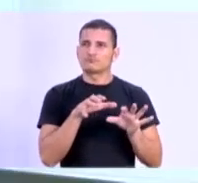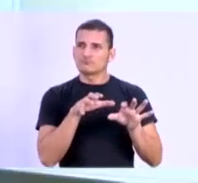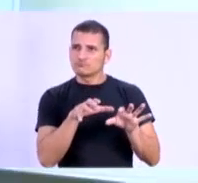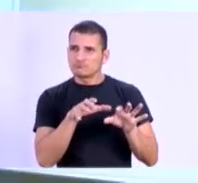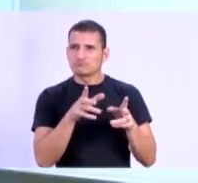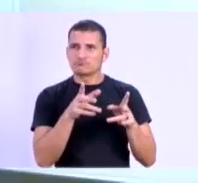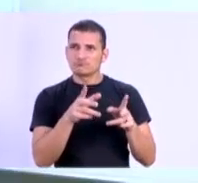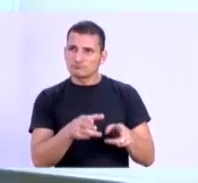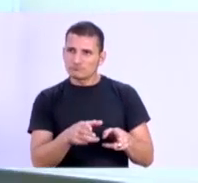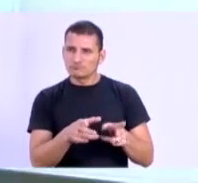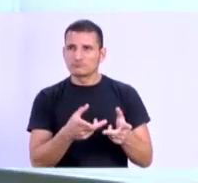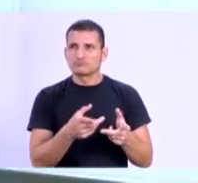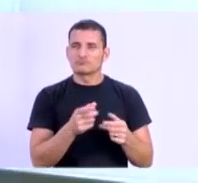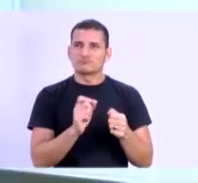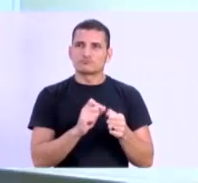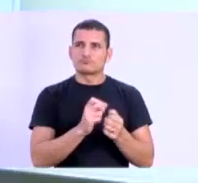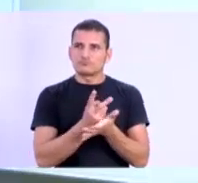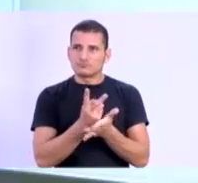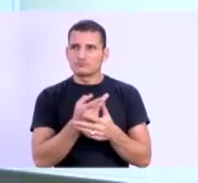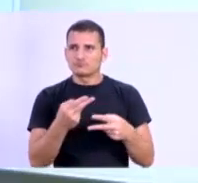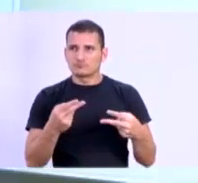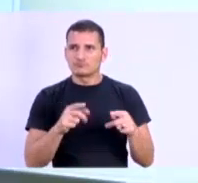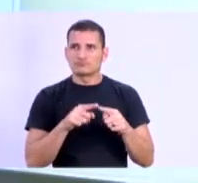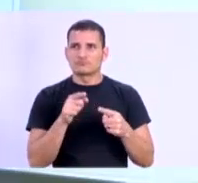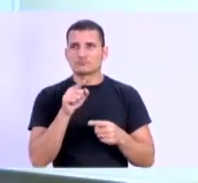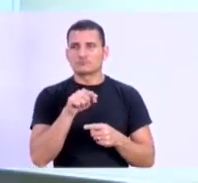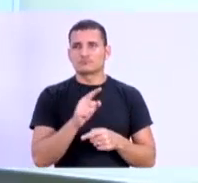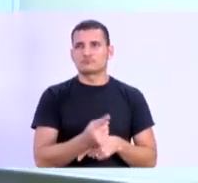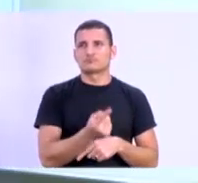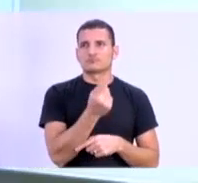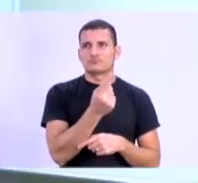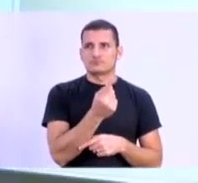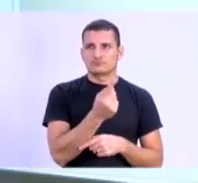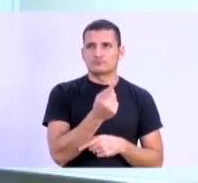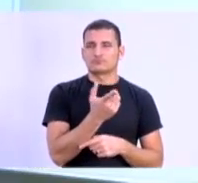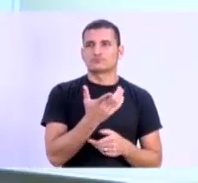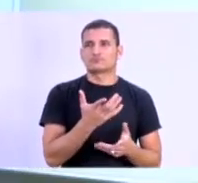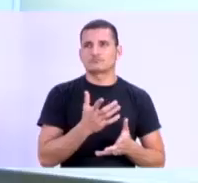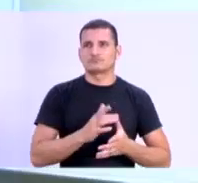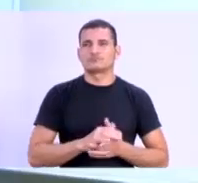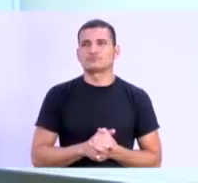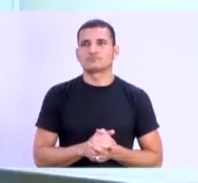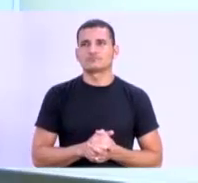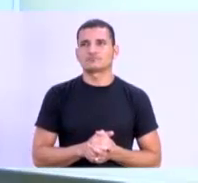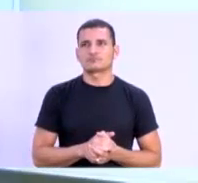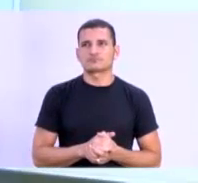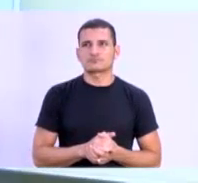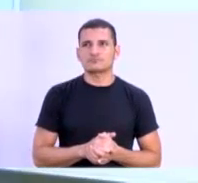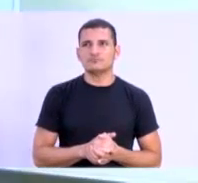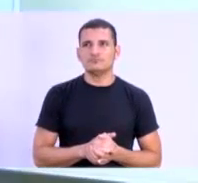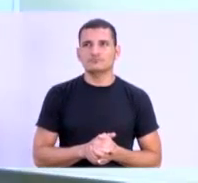cor, fazem a mesma coisa, só que elas são únicas. Cada um ocupa um lugar no espaço. Eu sei